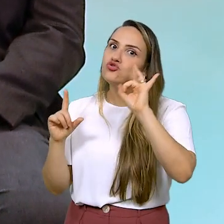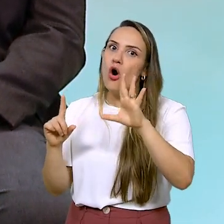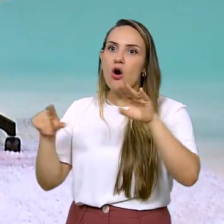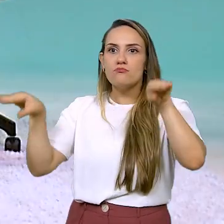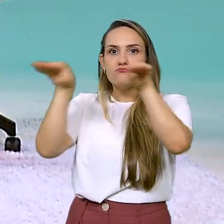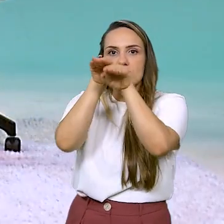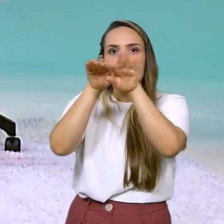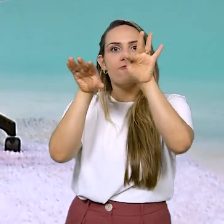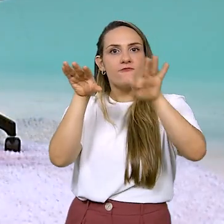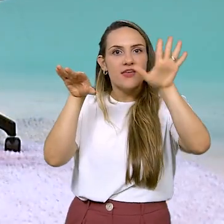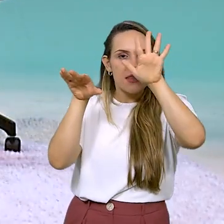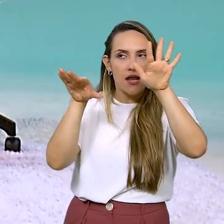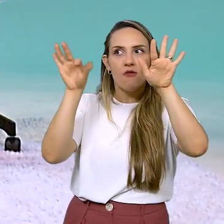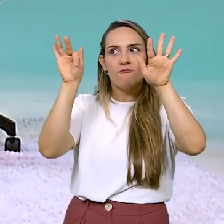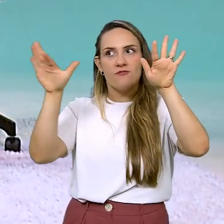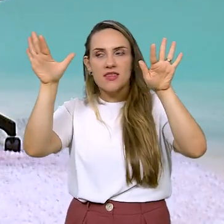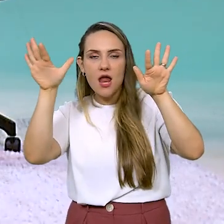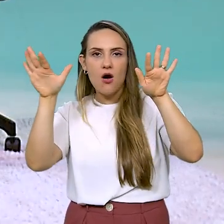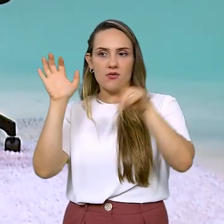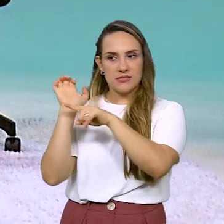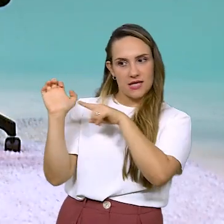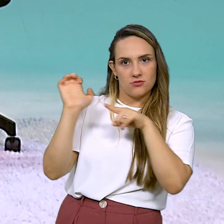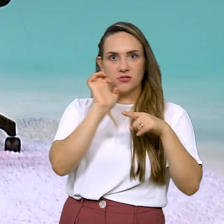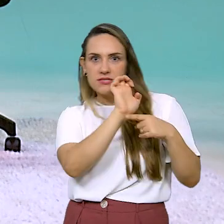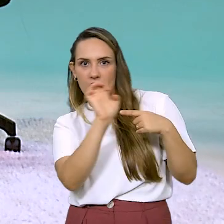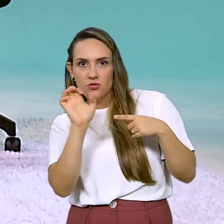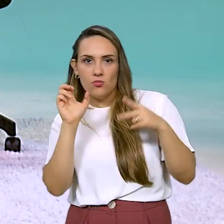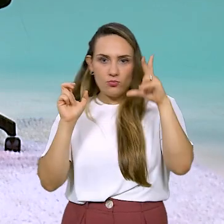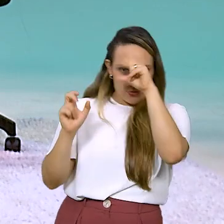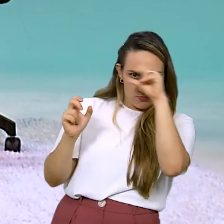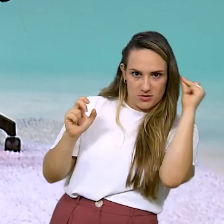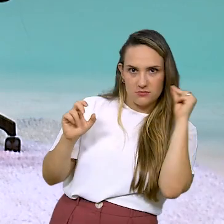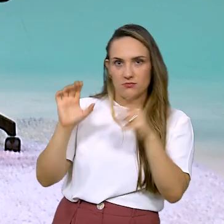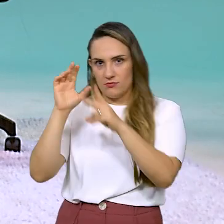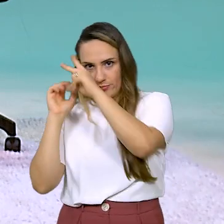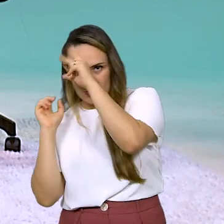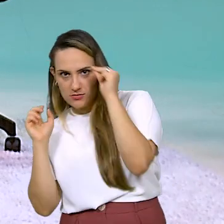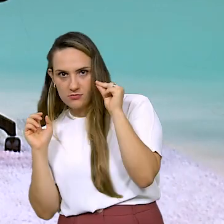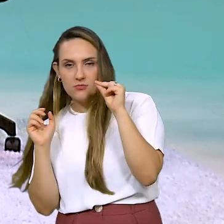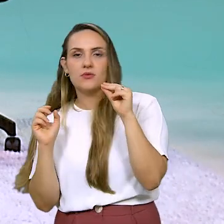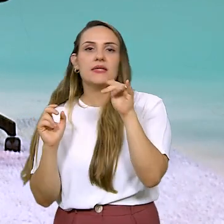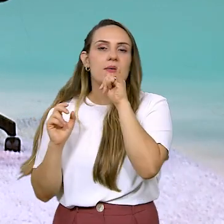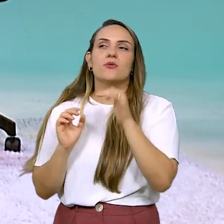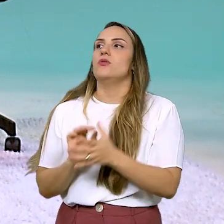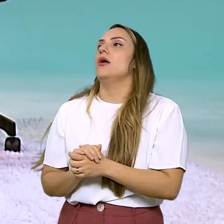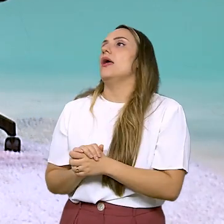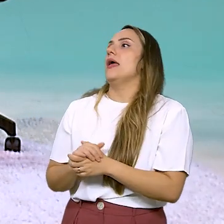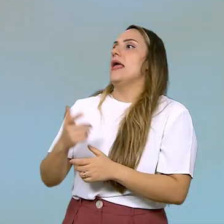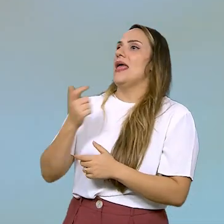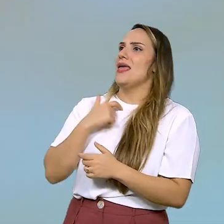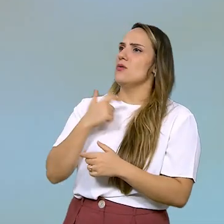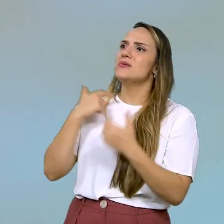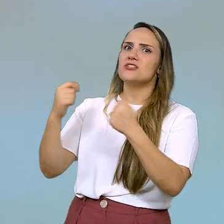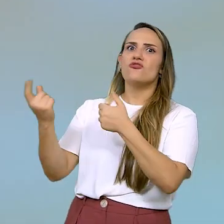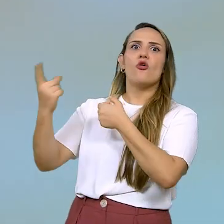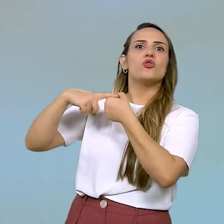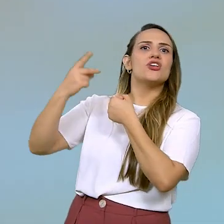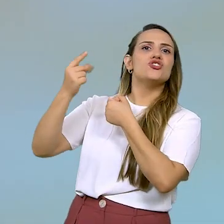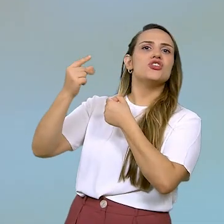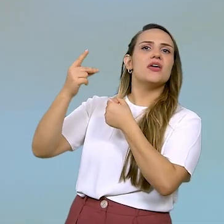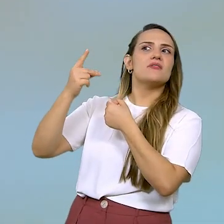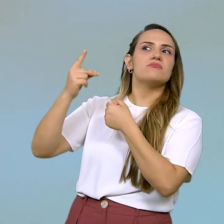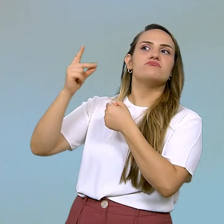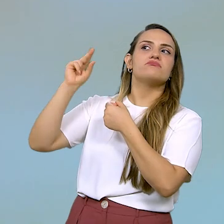possível você fazer, por exemplo, a compensação do tributo federal com um tributo que seja de ordem estadual. E existe a previsão de haver essa